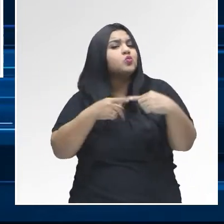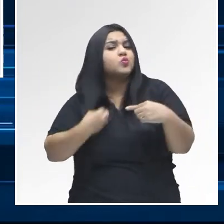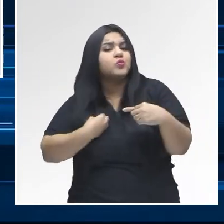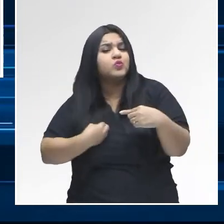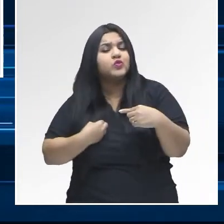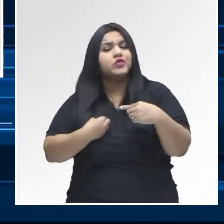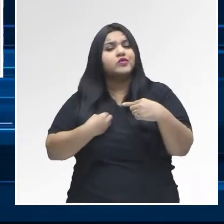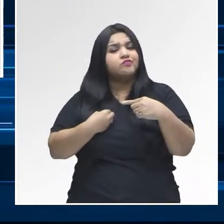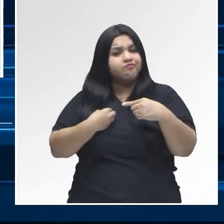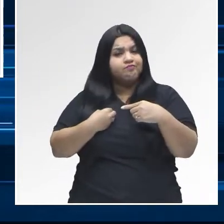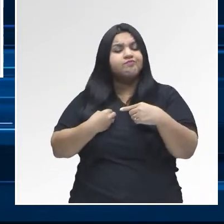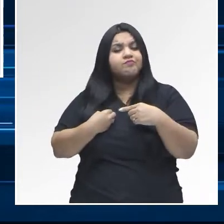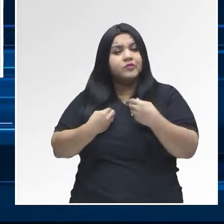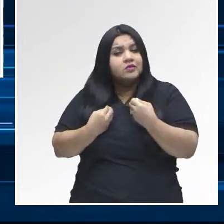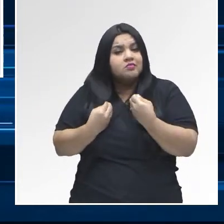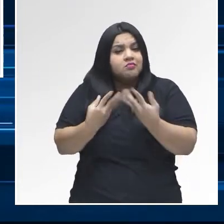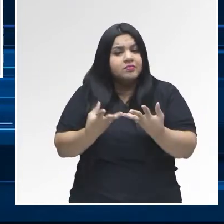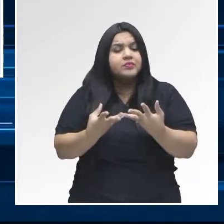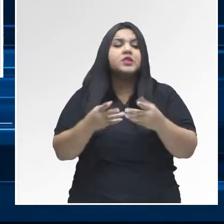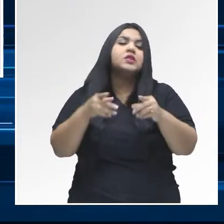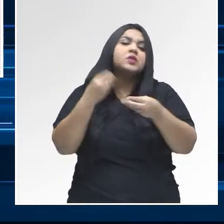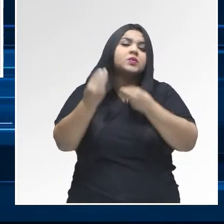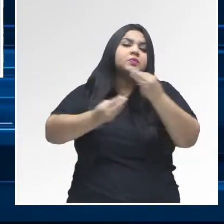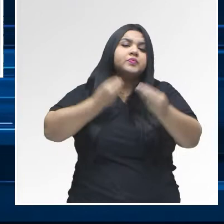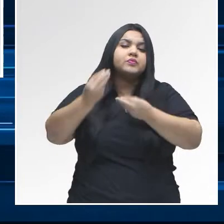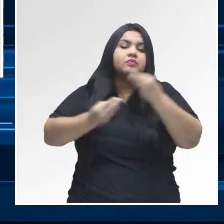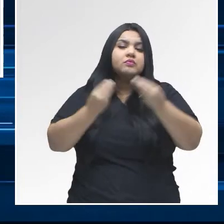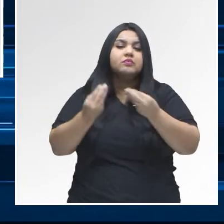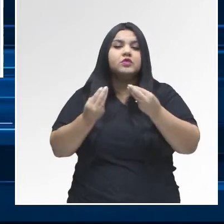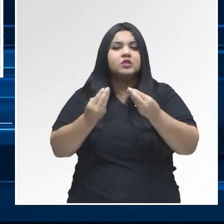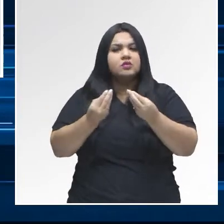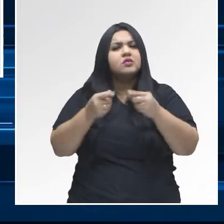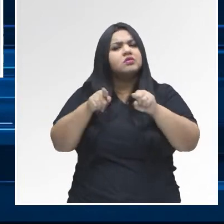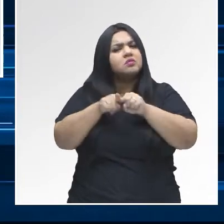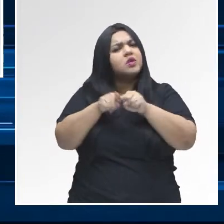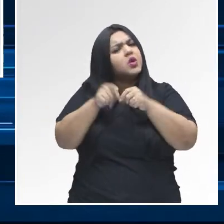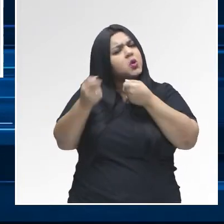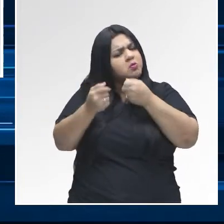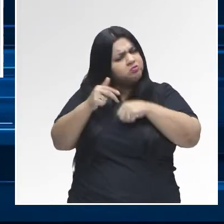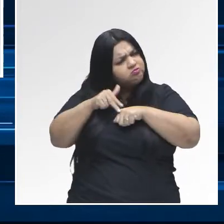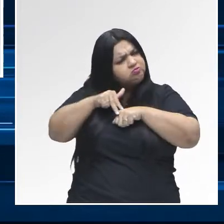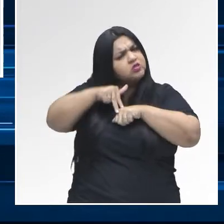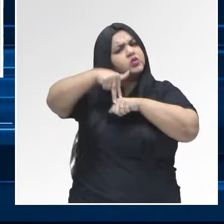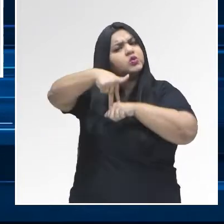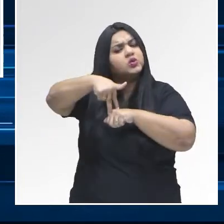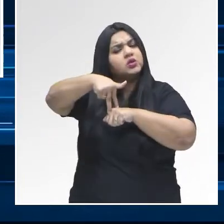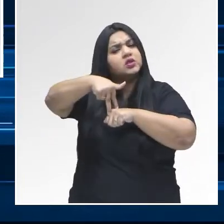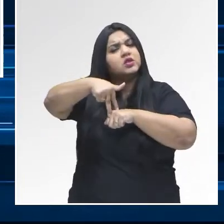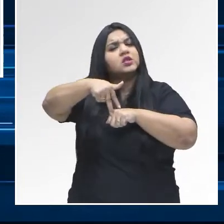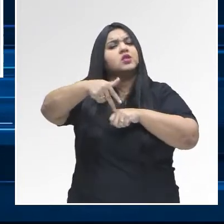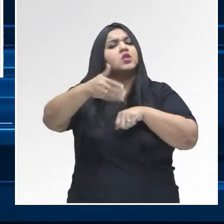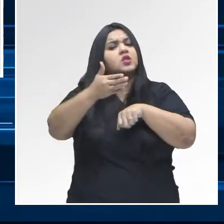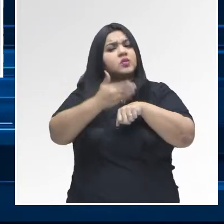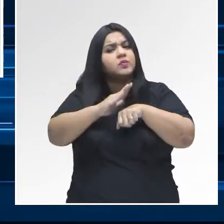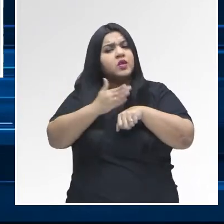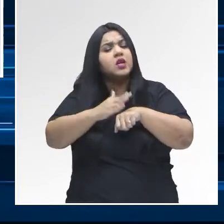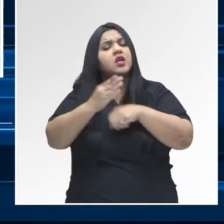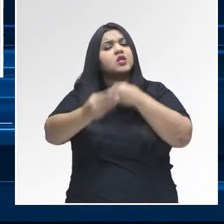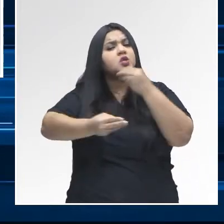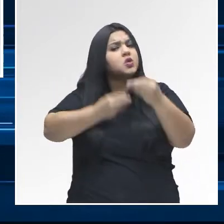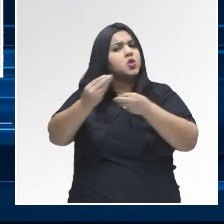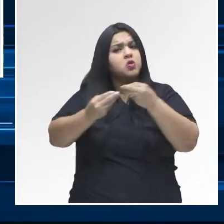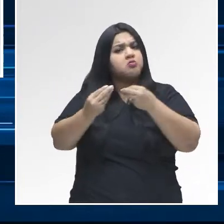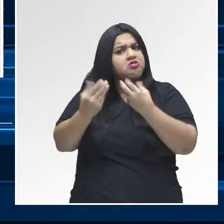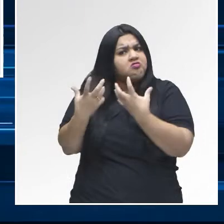e como, né, eles acabavam resistindo aí, como eles tinham as práticas de não se